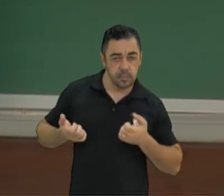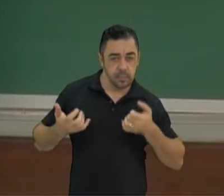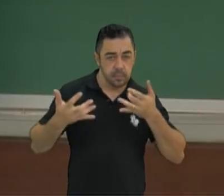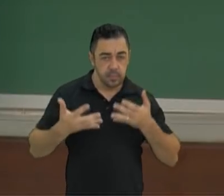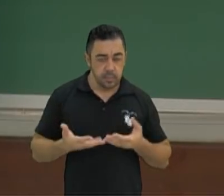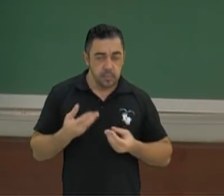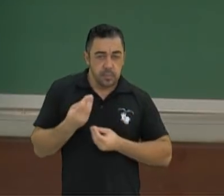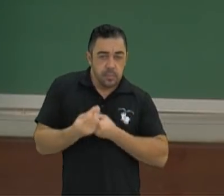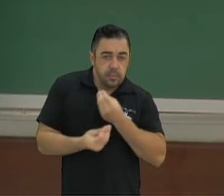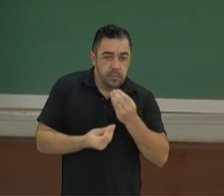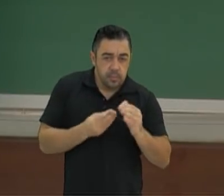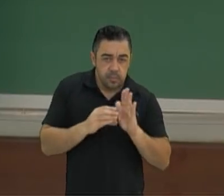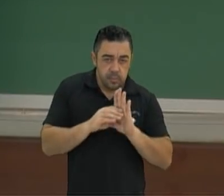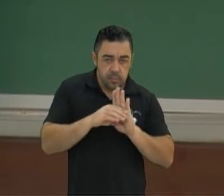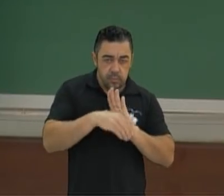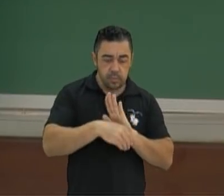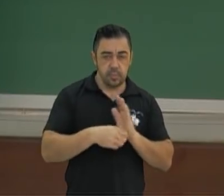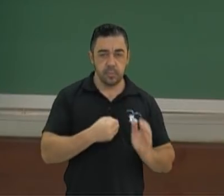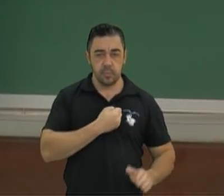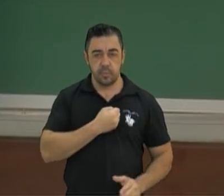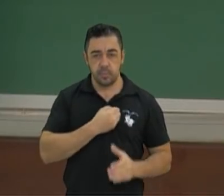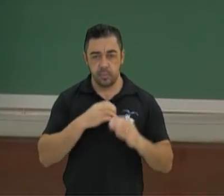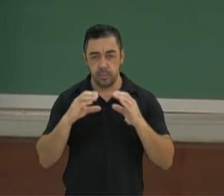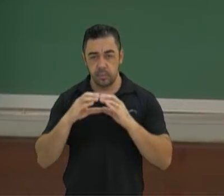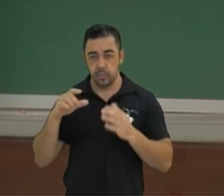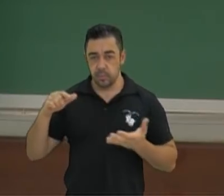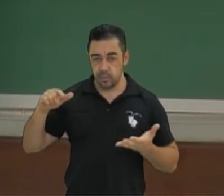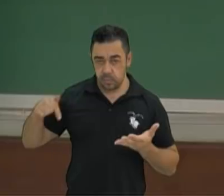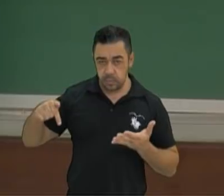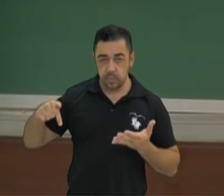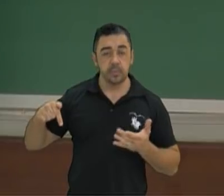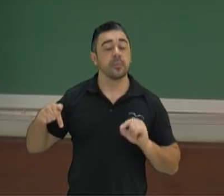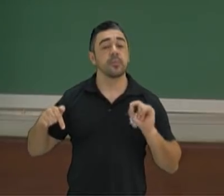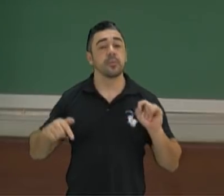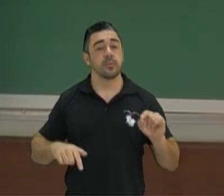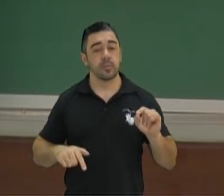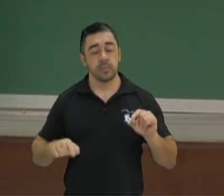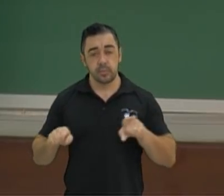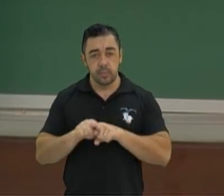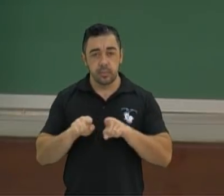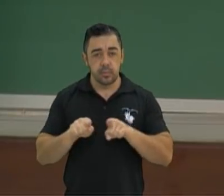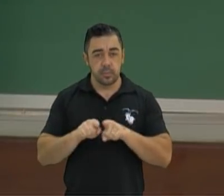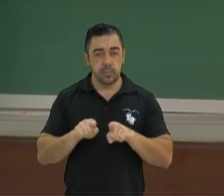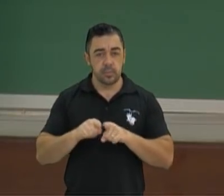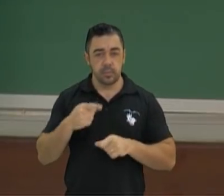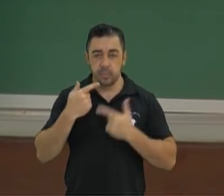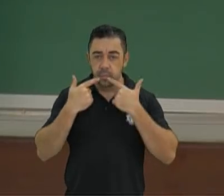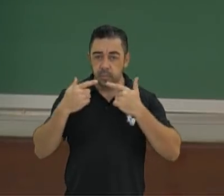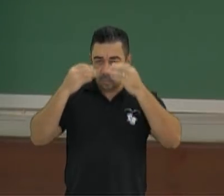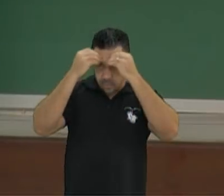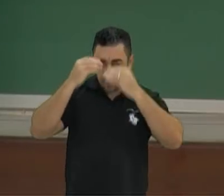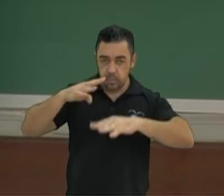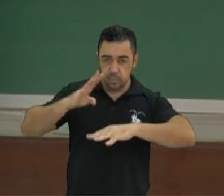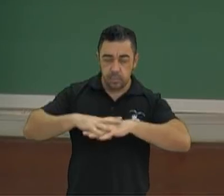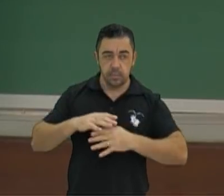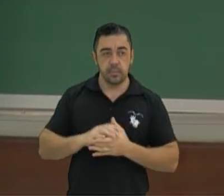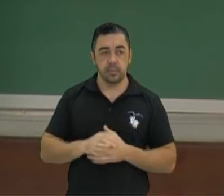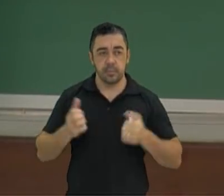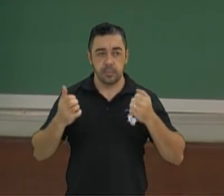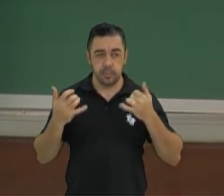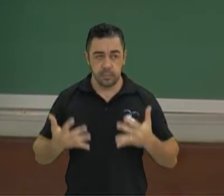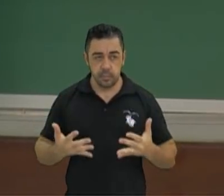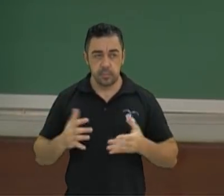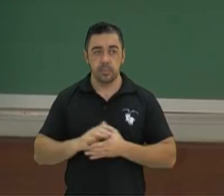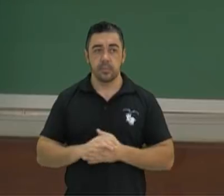uma definição sobre os números racionais e colocou essa definição também na linguagem matemática. Então ela fala